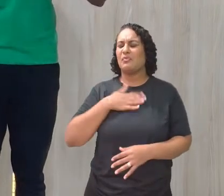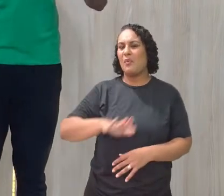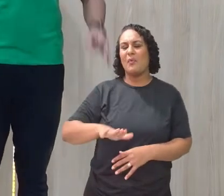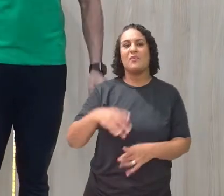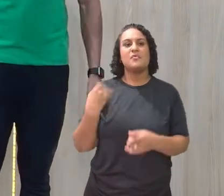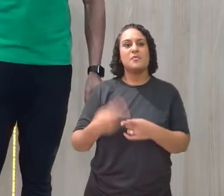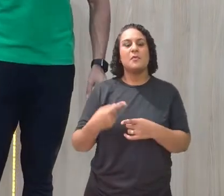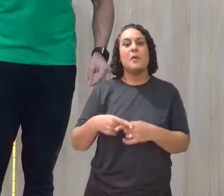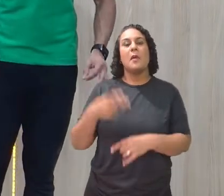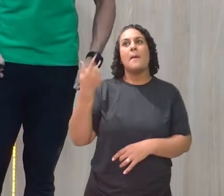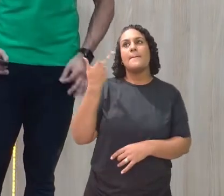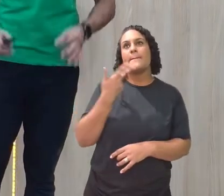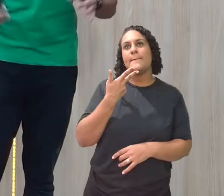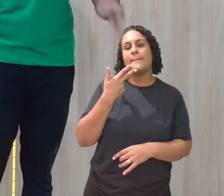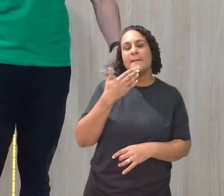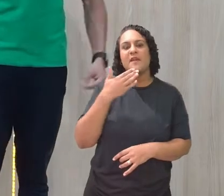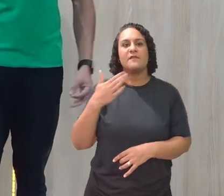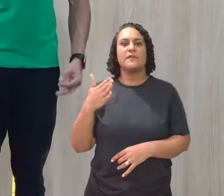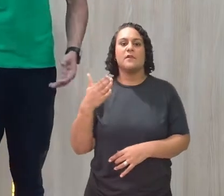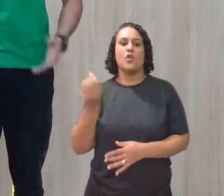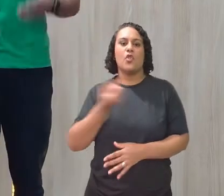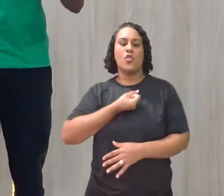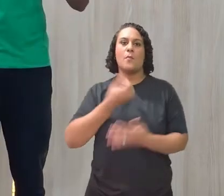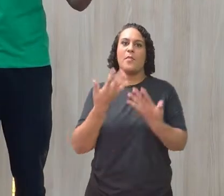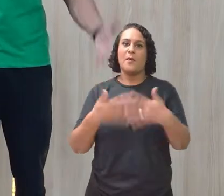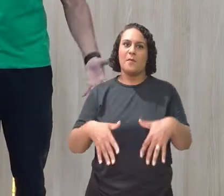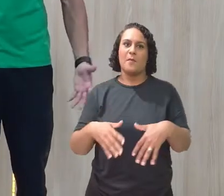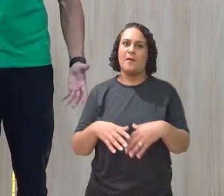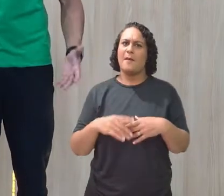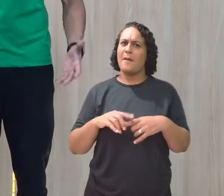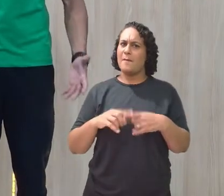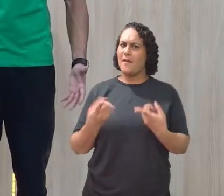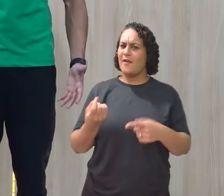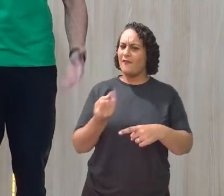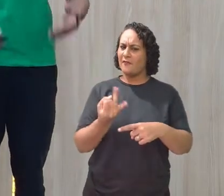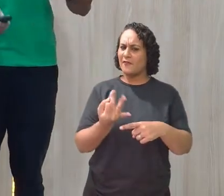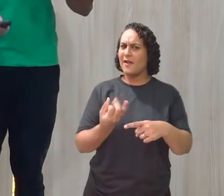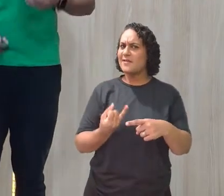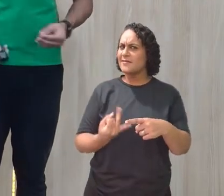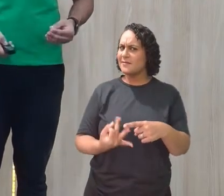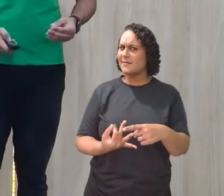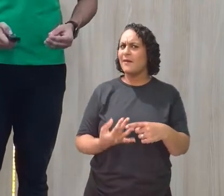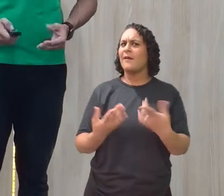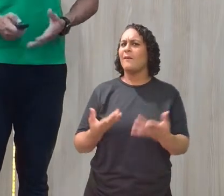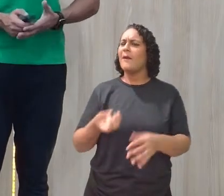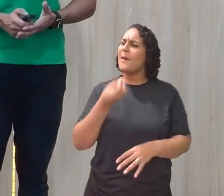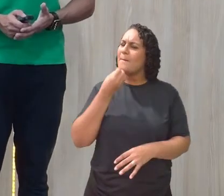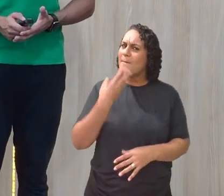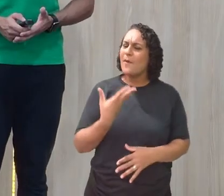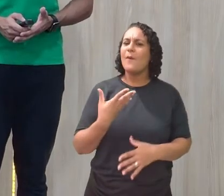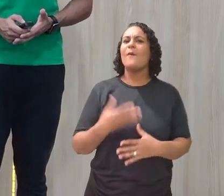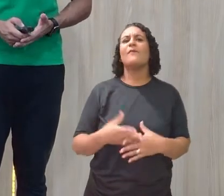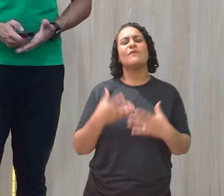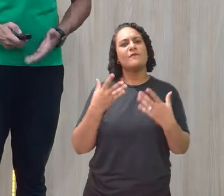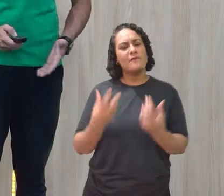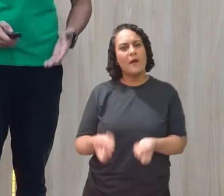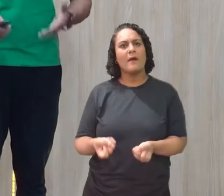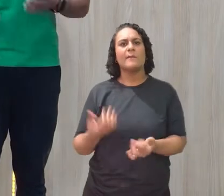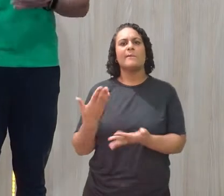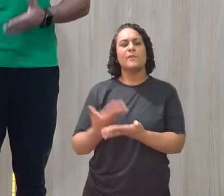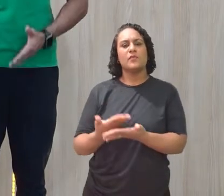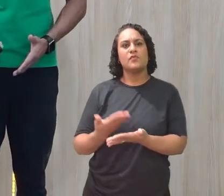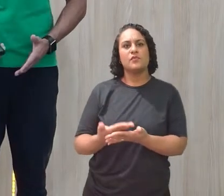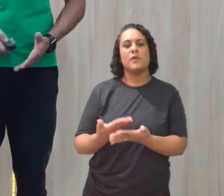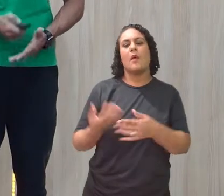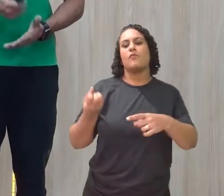se a fração fosse algo deficiente, né? Mas não é, pelo amor de Deus. Então a gente vai trabalhar essa questão aí